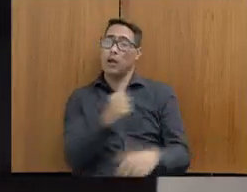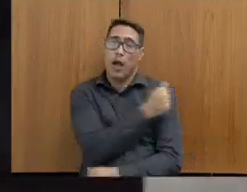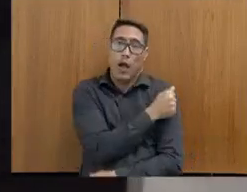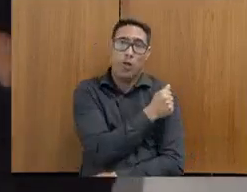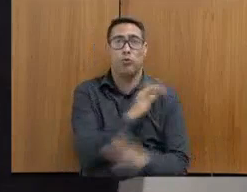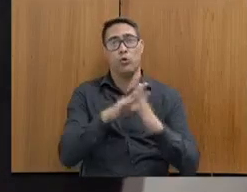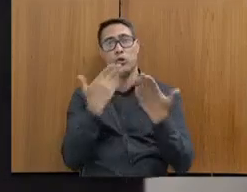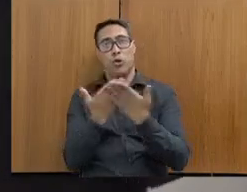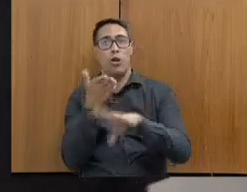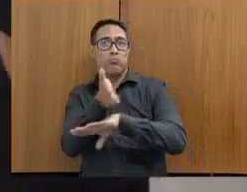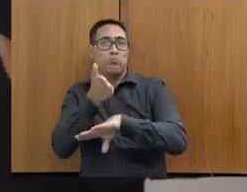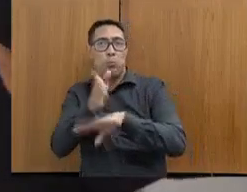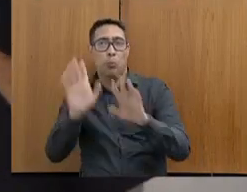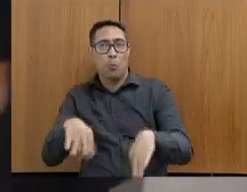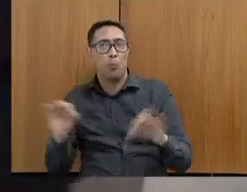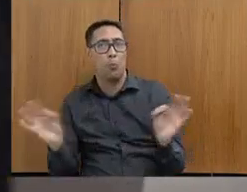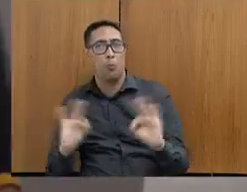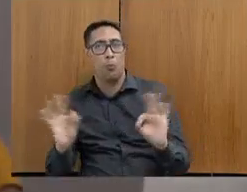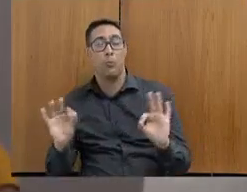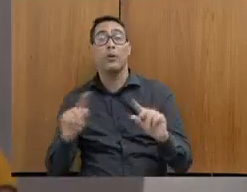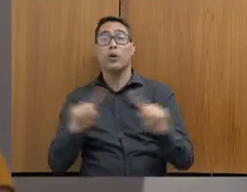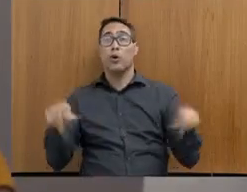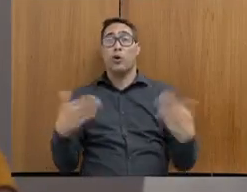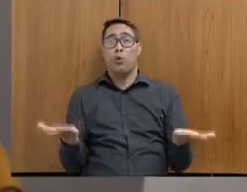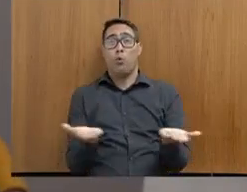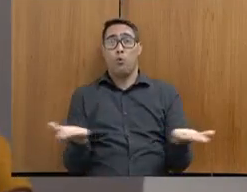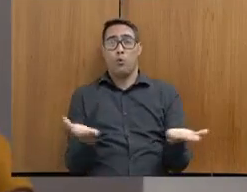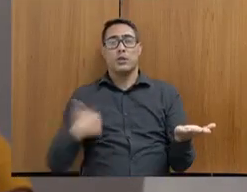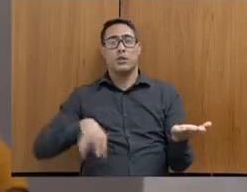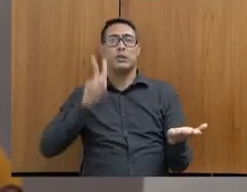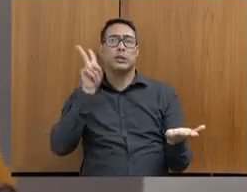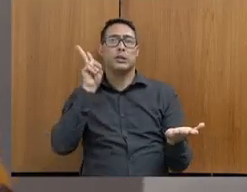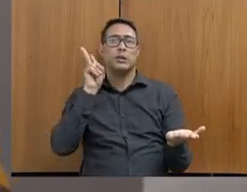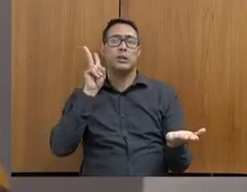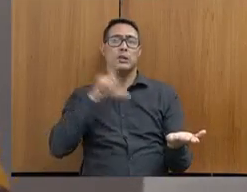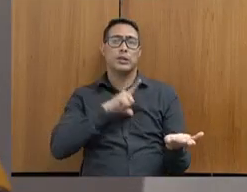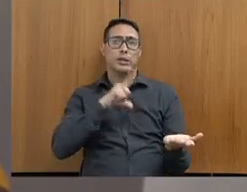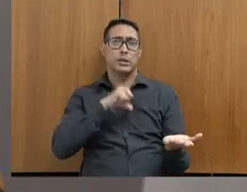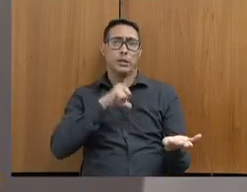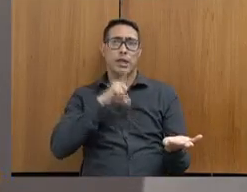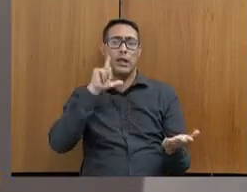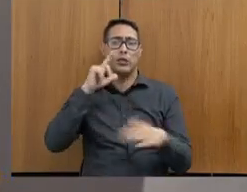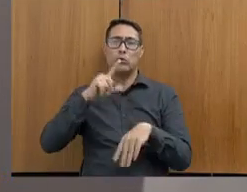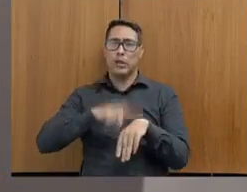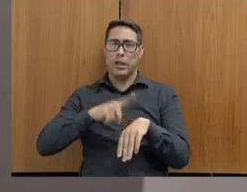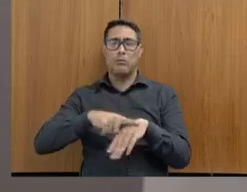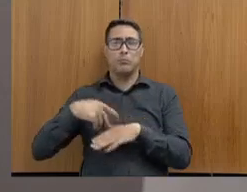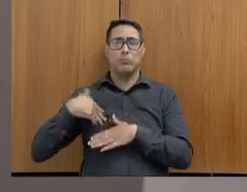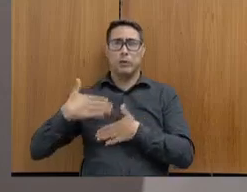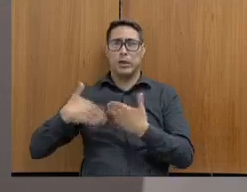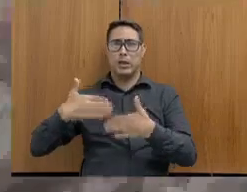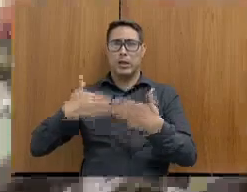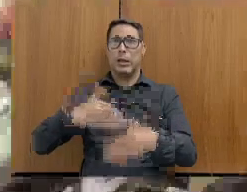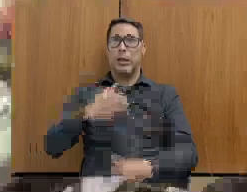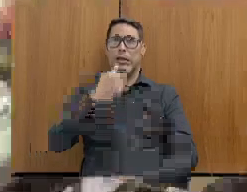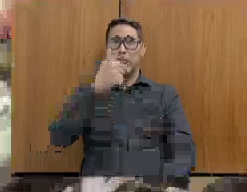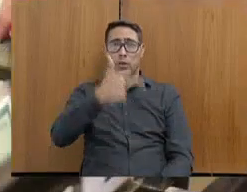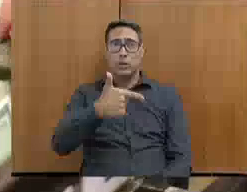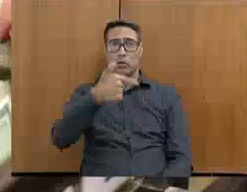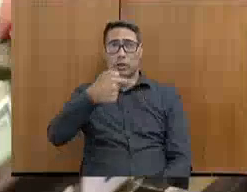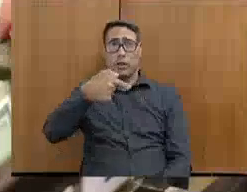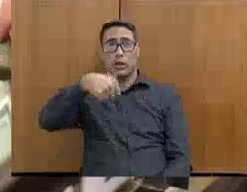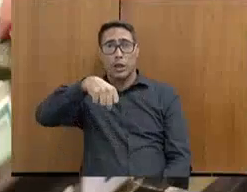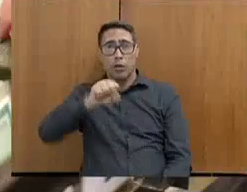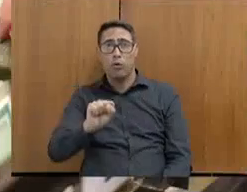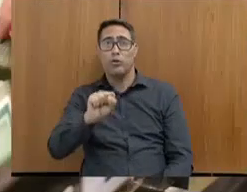é Nossa hoje né celebramos no transcorrer do tempo é 278 é